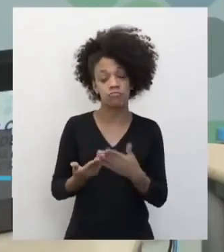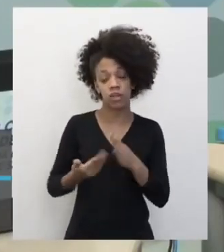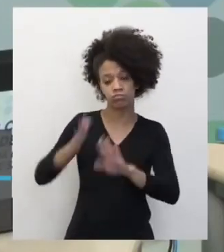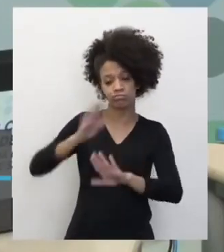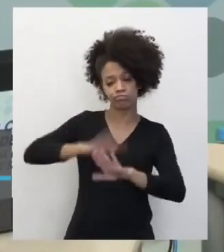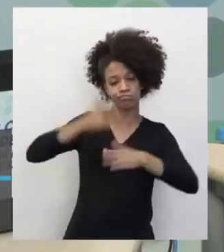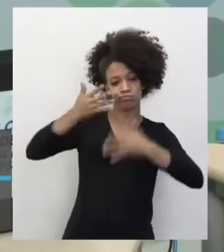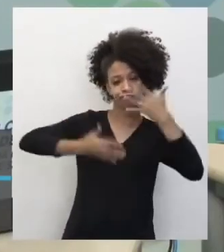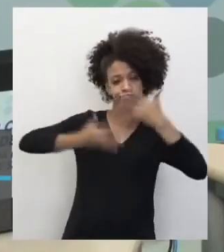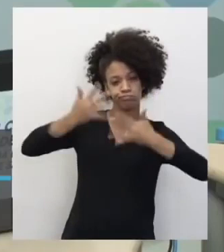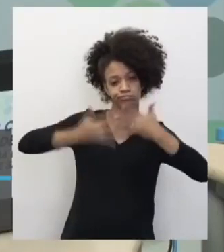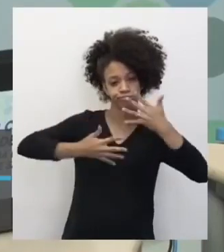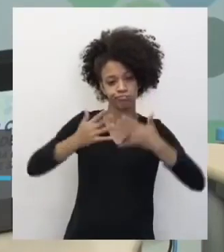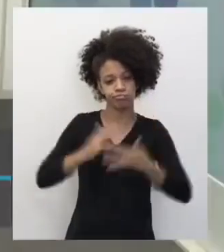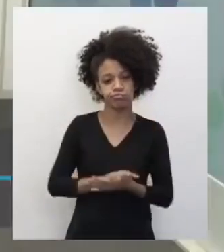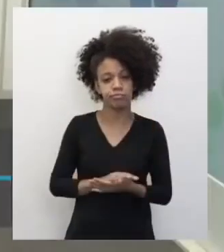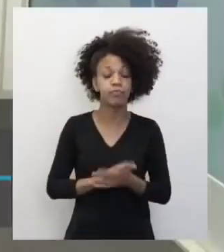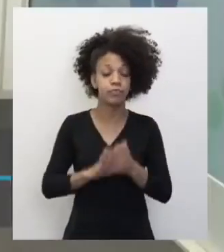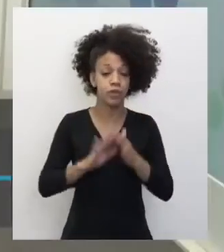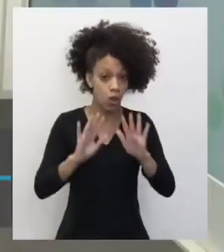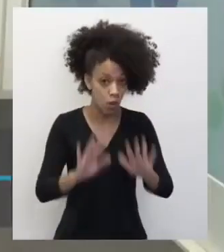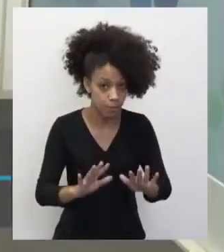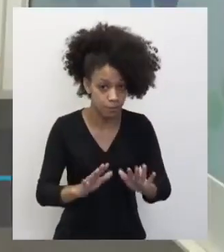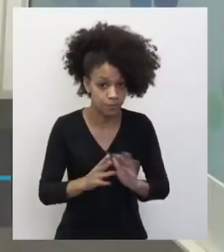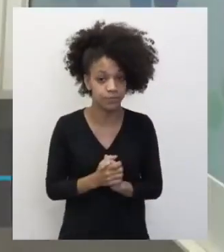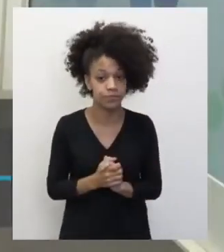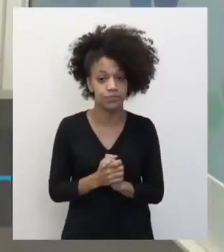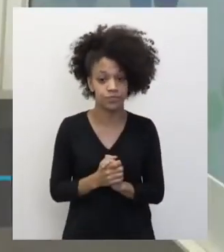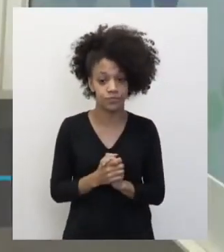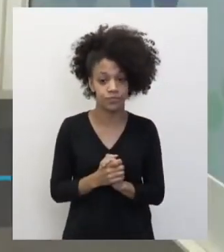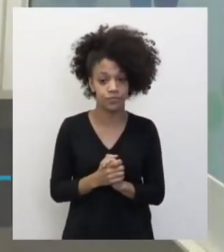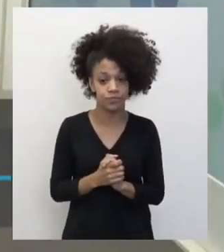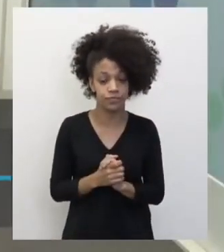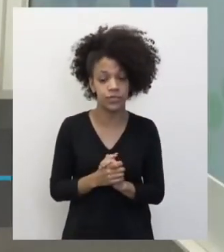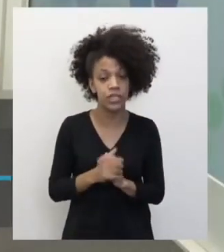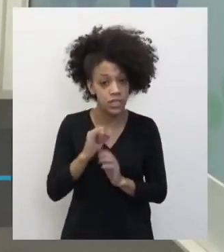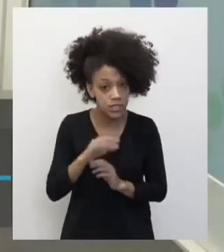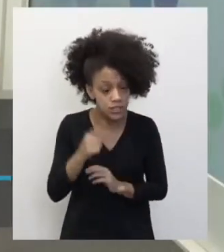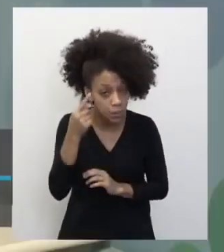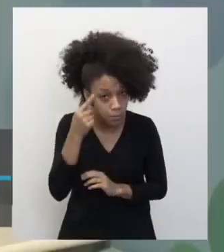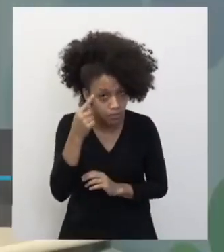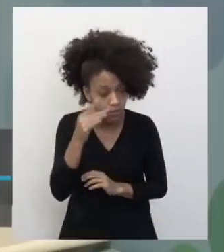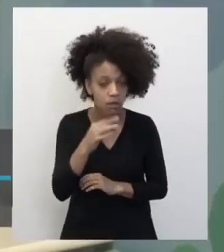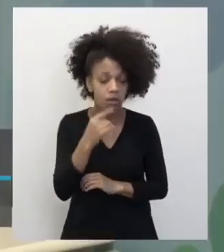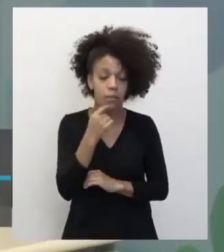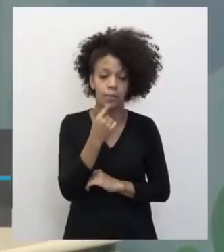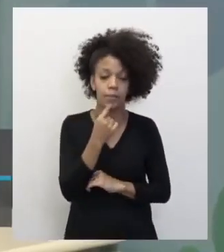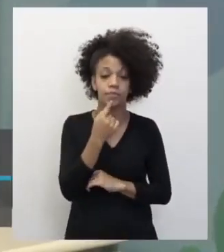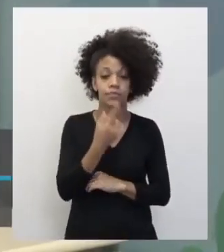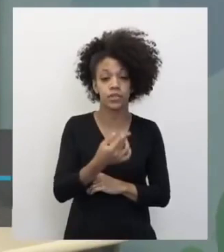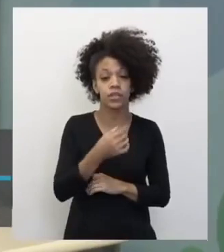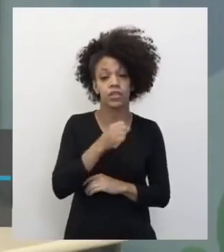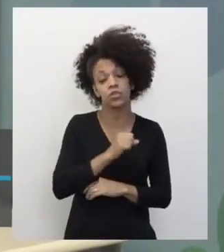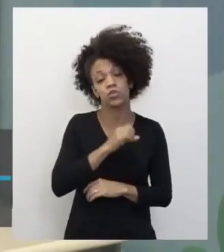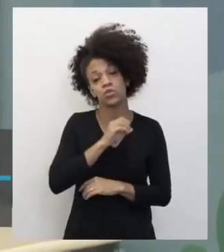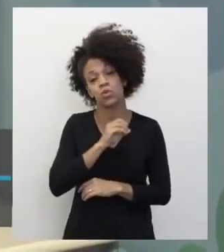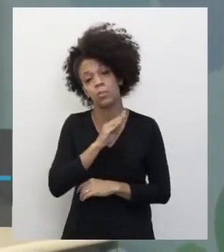coisa sobreposta. Assim, se você for pensar assim na sobreposição,